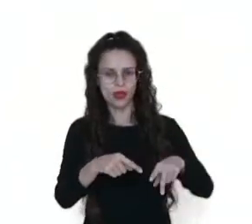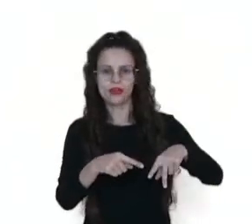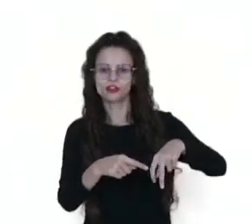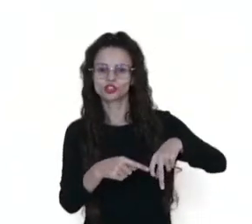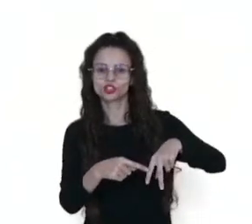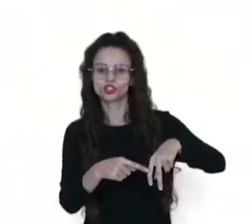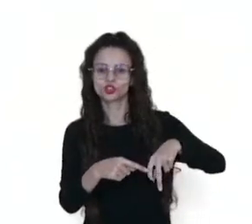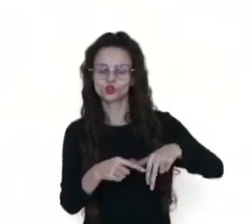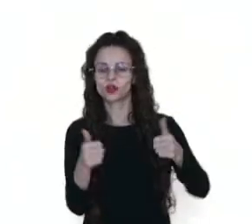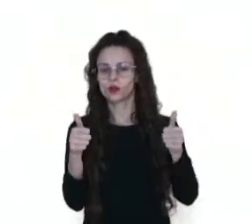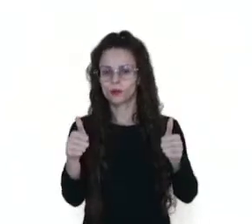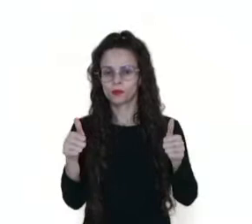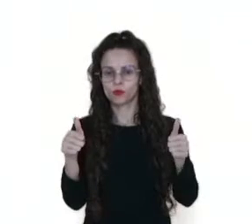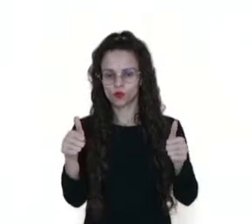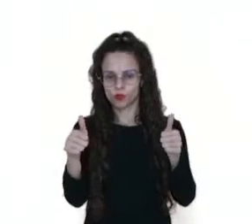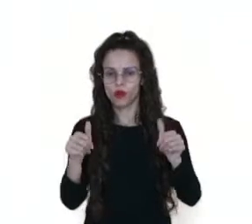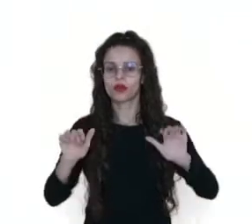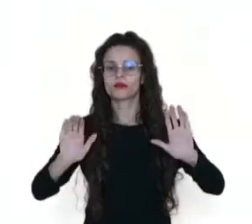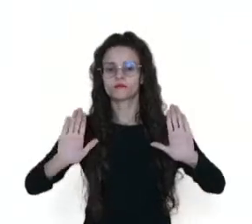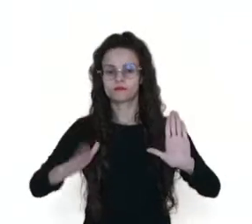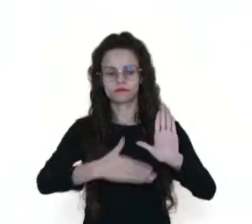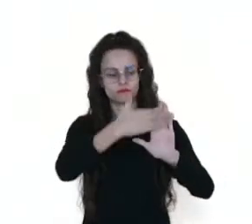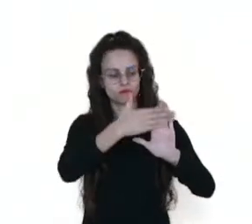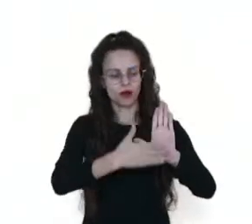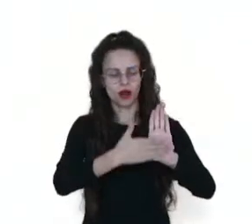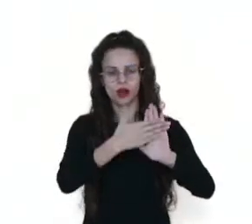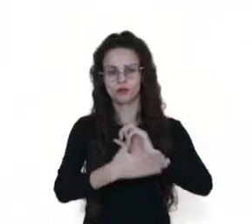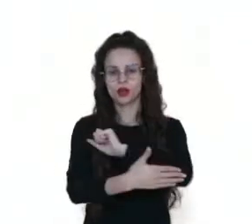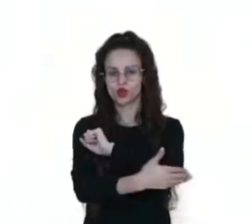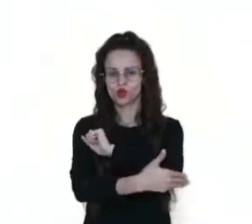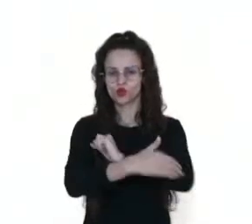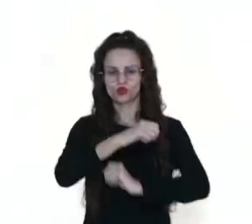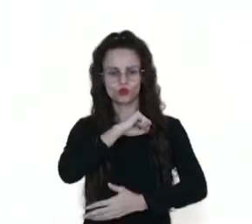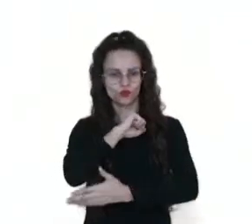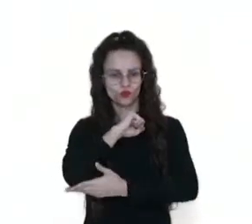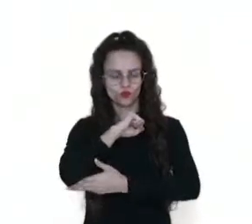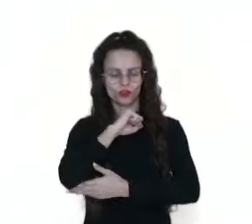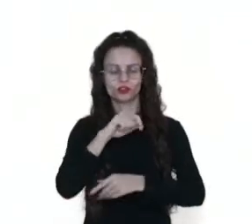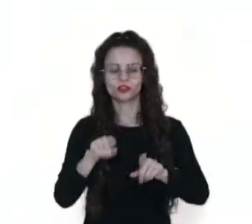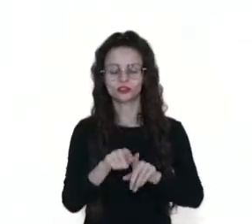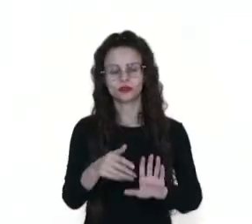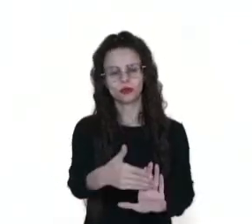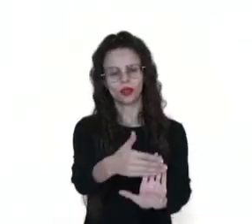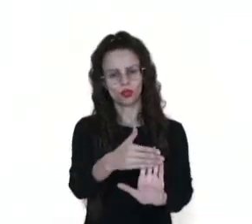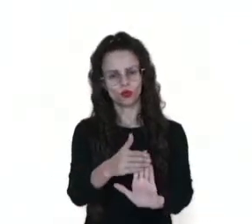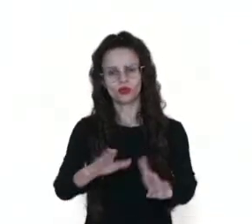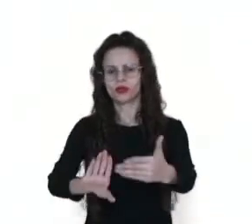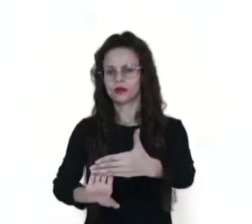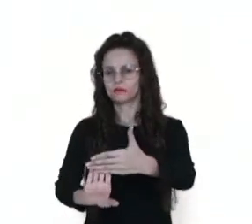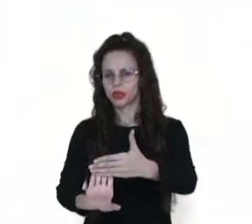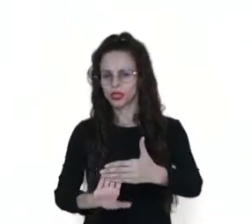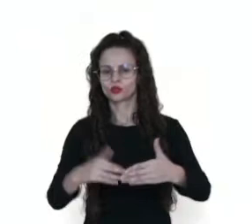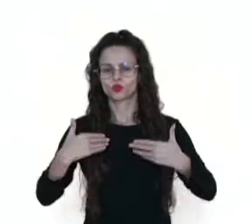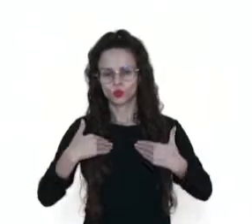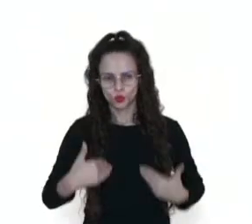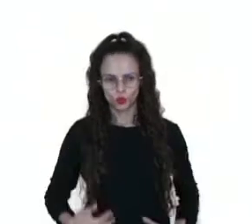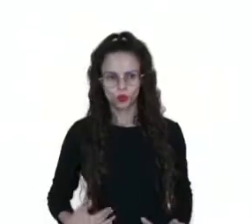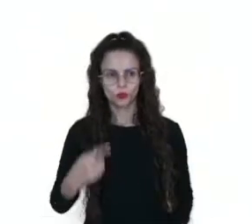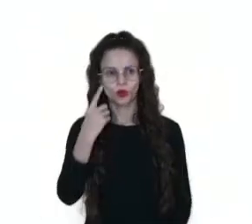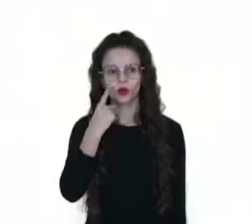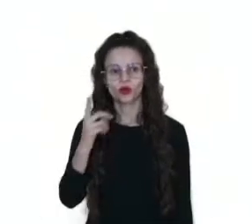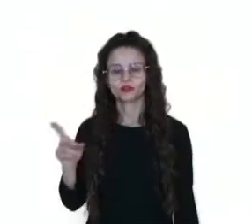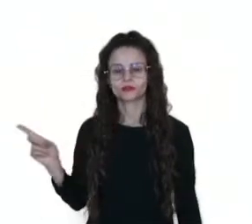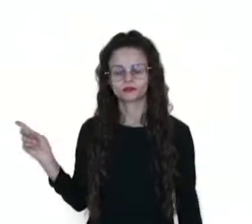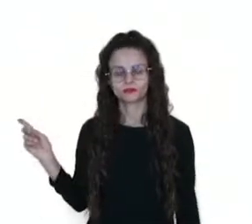polegares, palmas e cotovelos, além da pressão, compressão e alongamento do corpo do paciente. Então, observem,